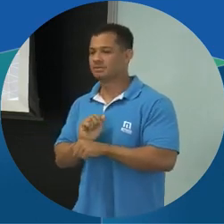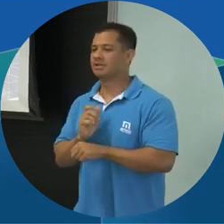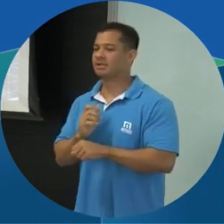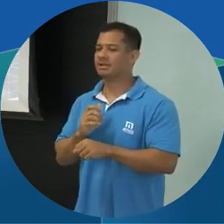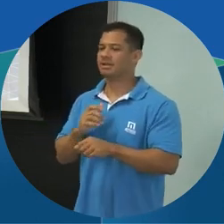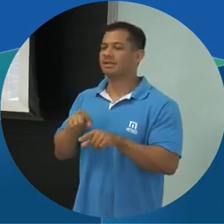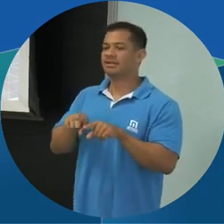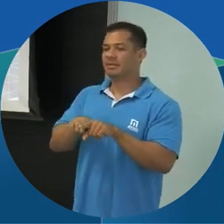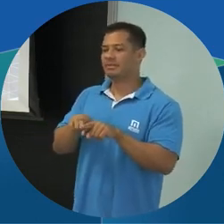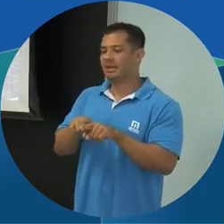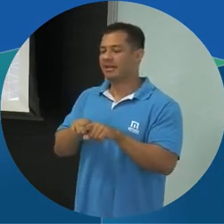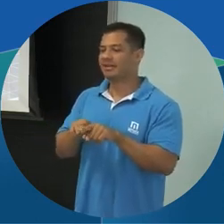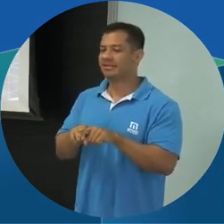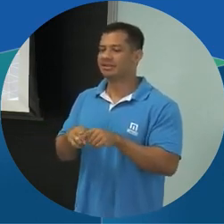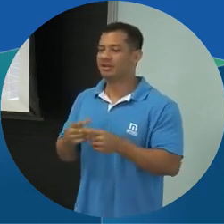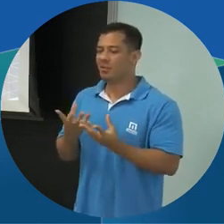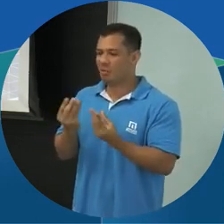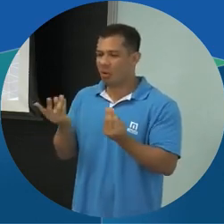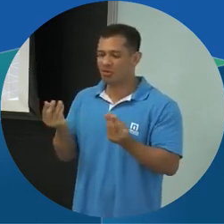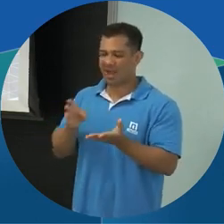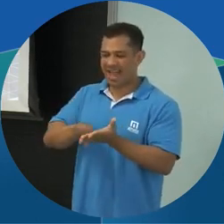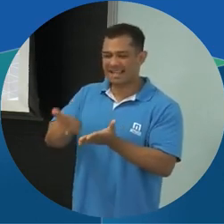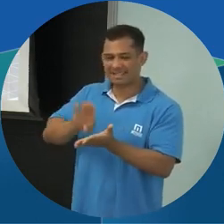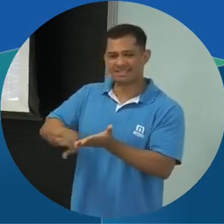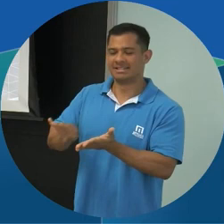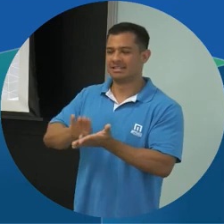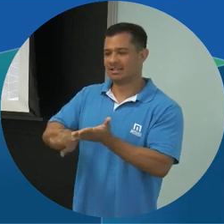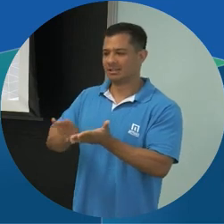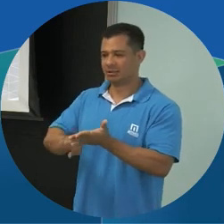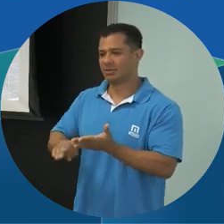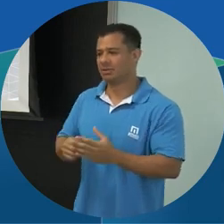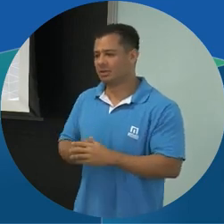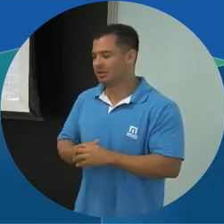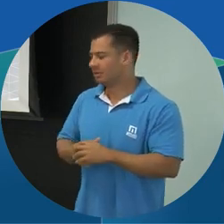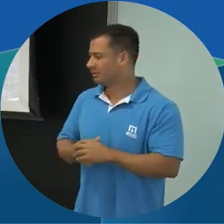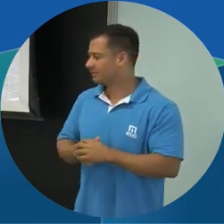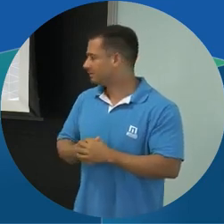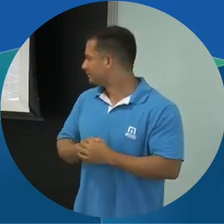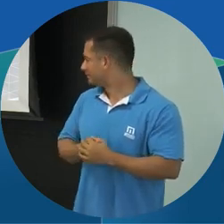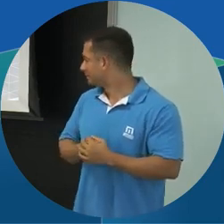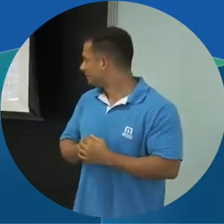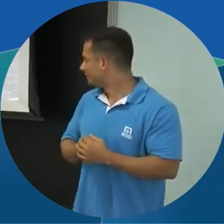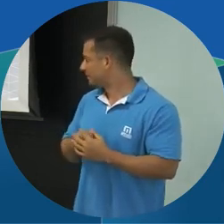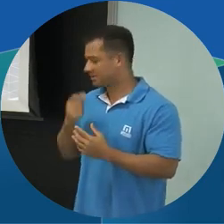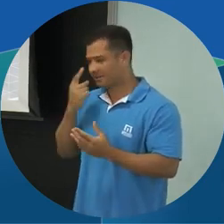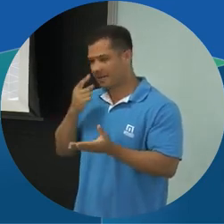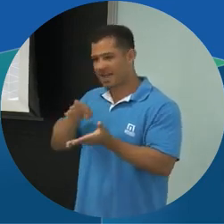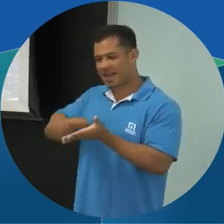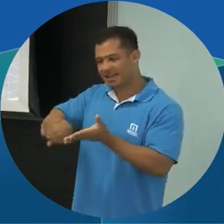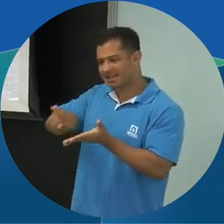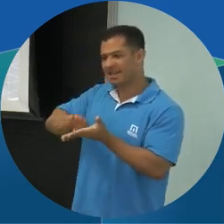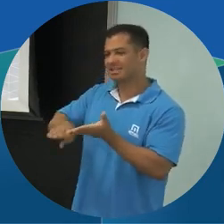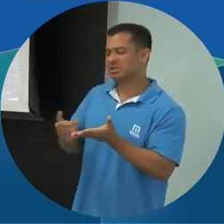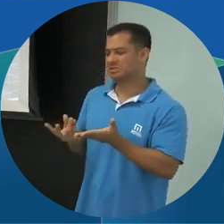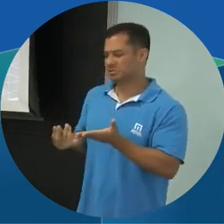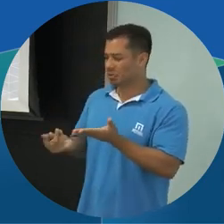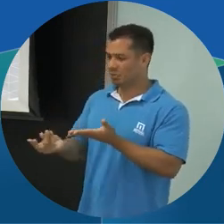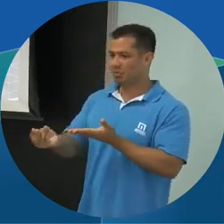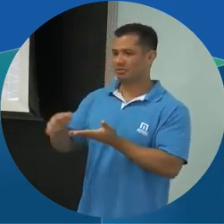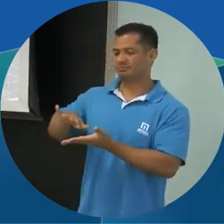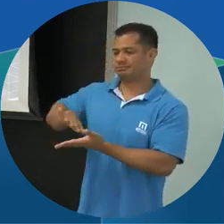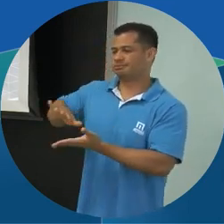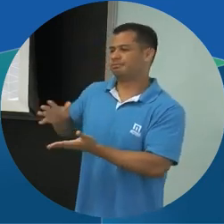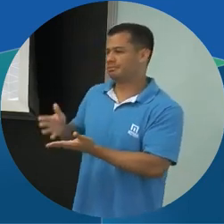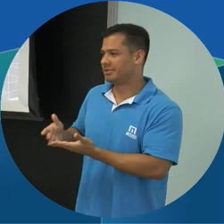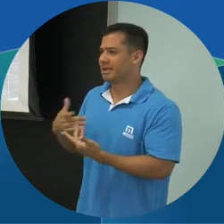um volume muito grande de resíduo gerado aqui na área, tá? Eu tenho trabalhar